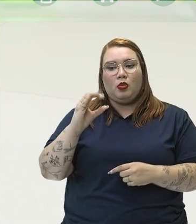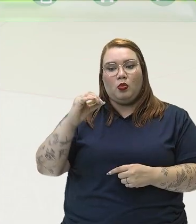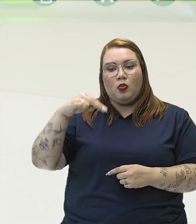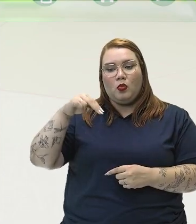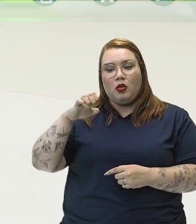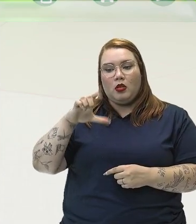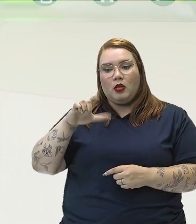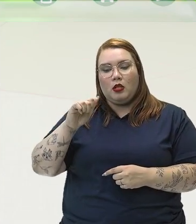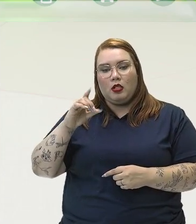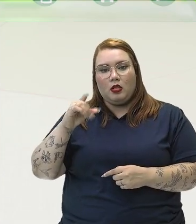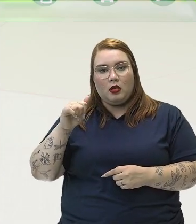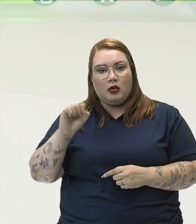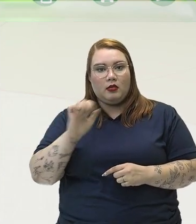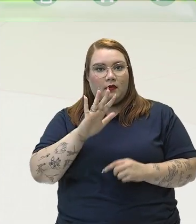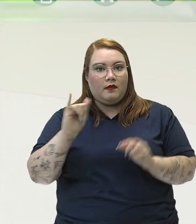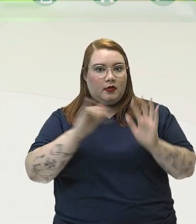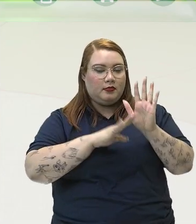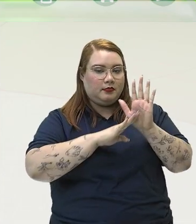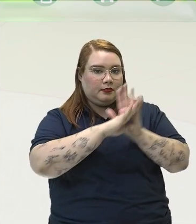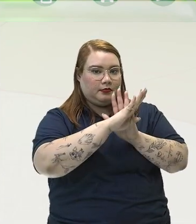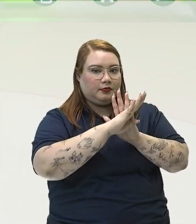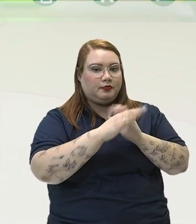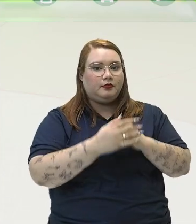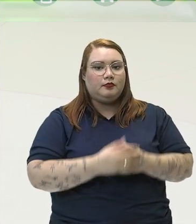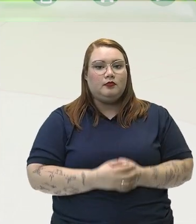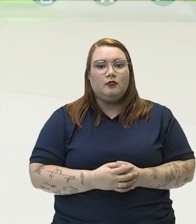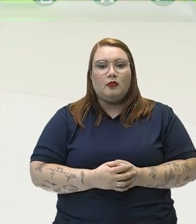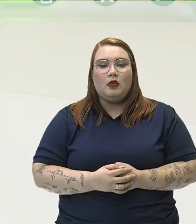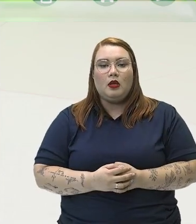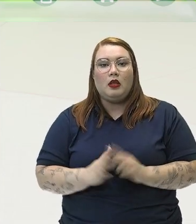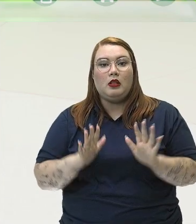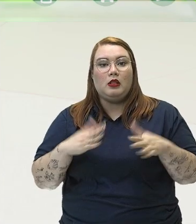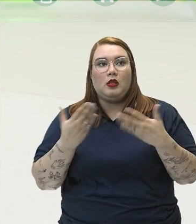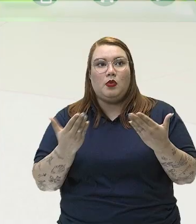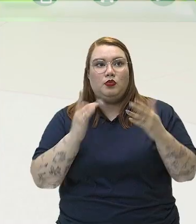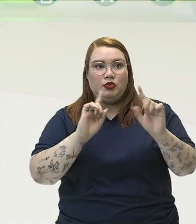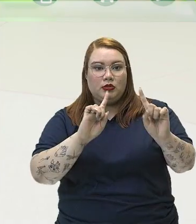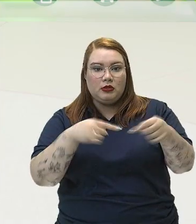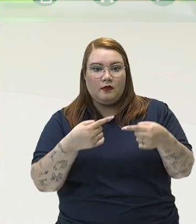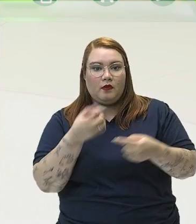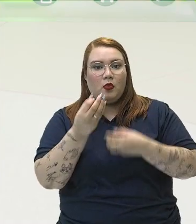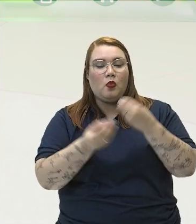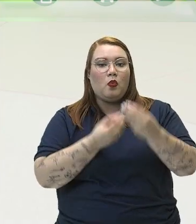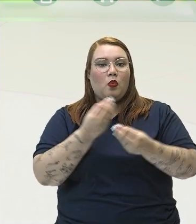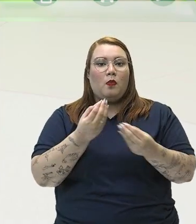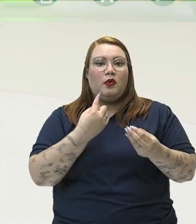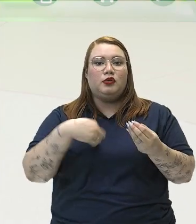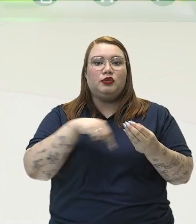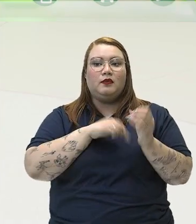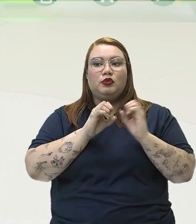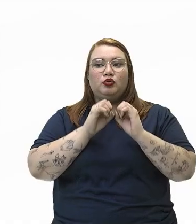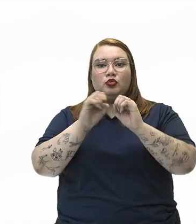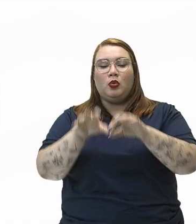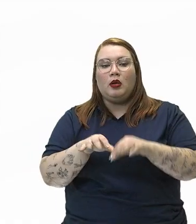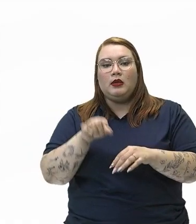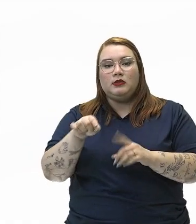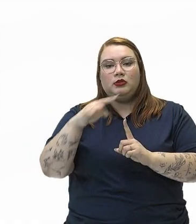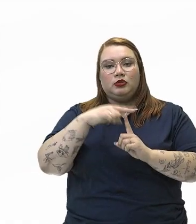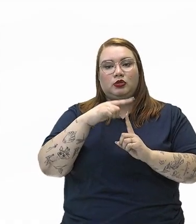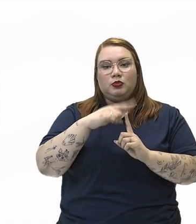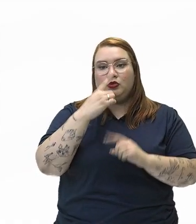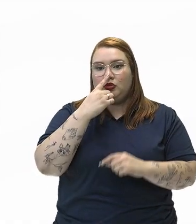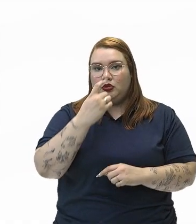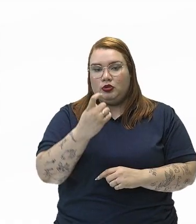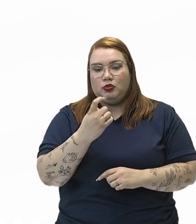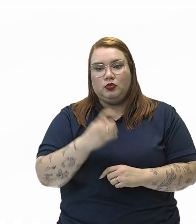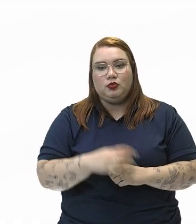aumentar. Para o desafio, né, é justamente como a gente vai fazer o descarte desse lixo eletrônico.